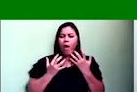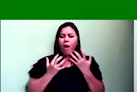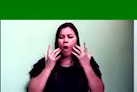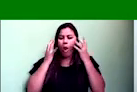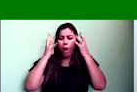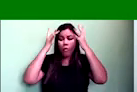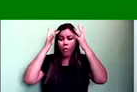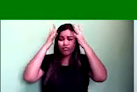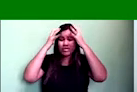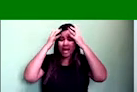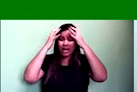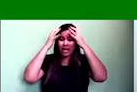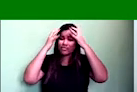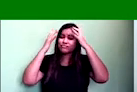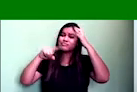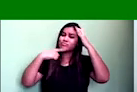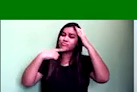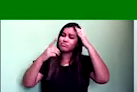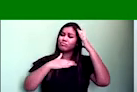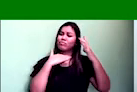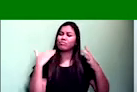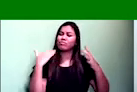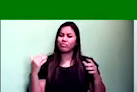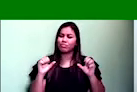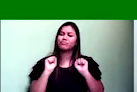sequência.